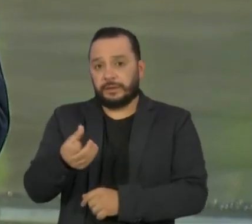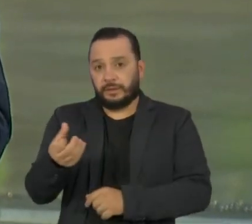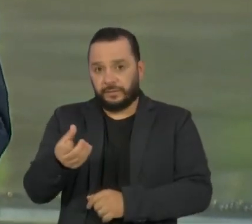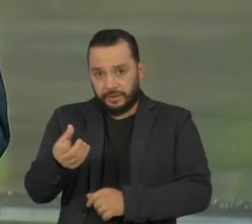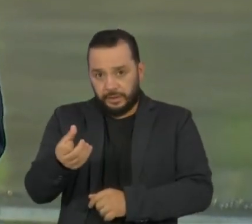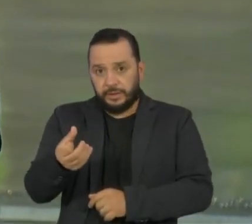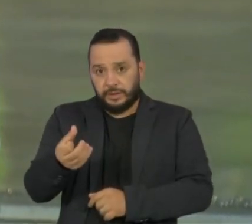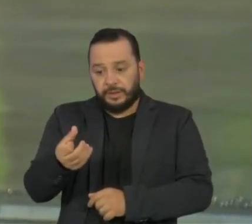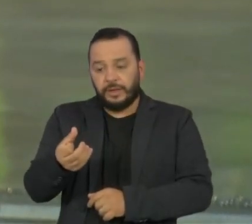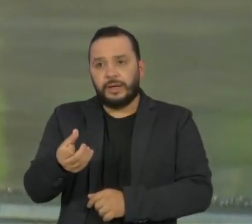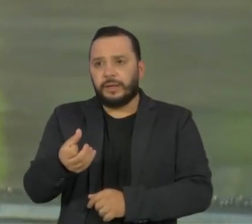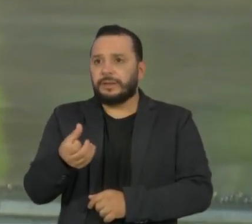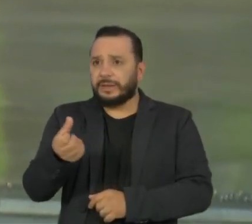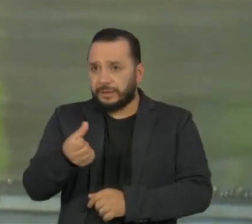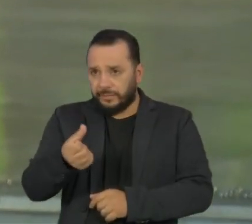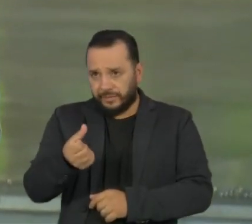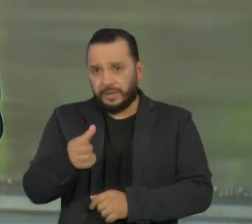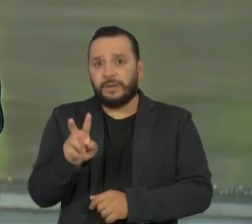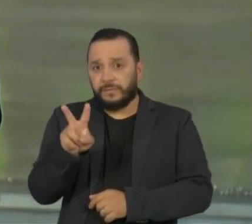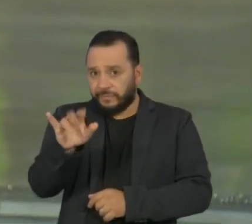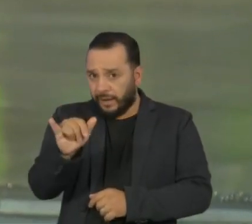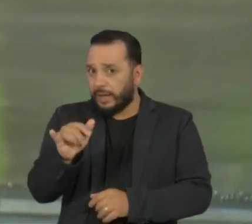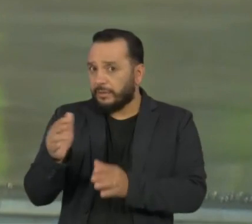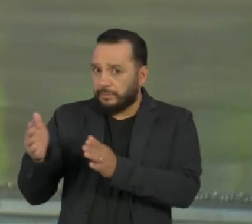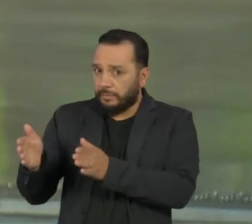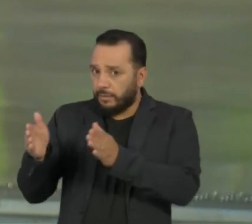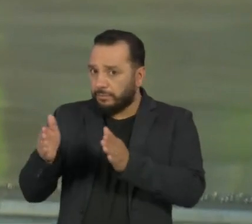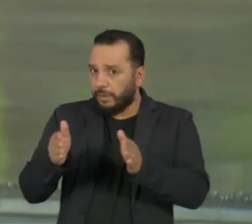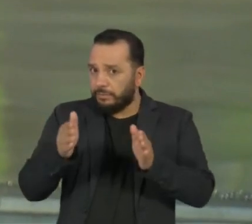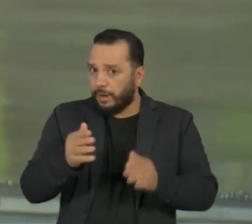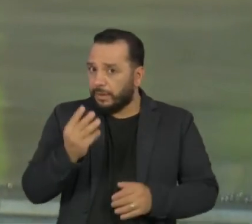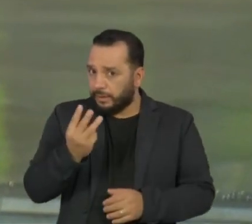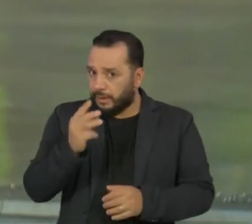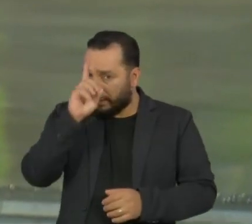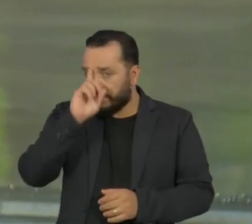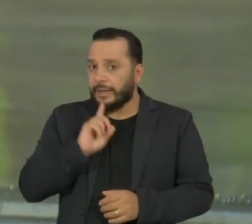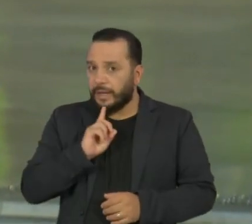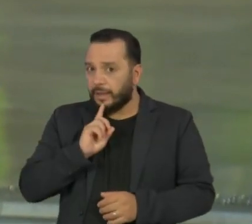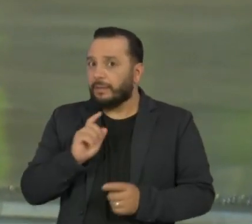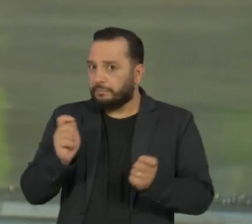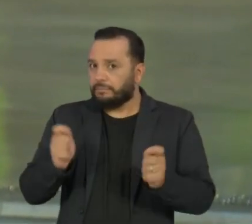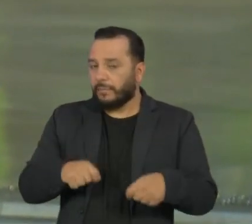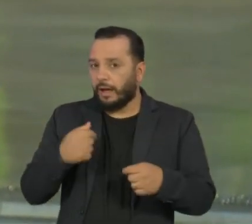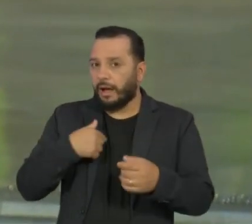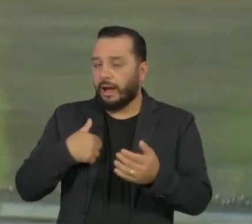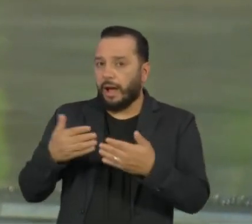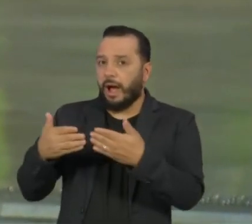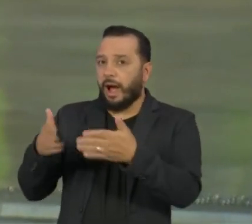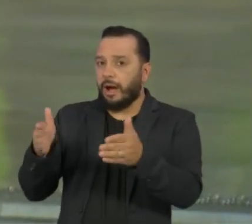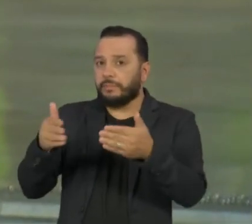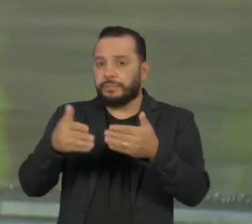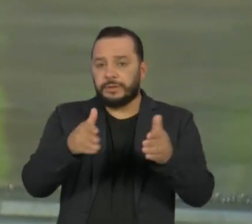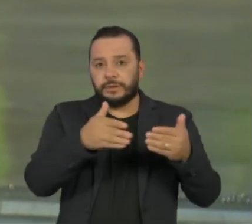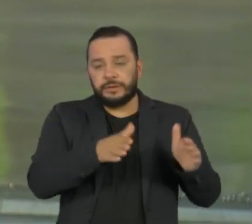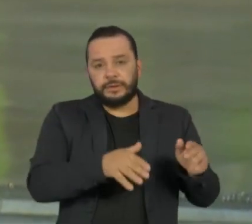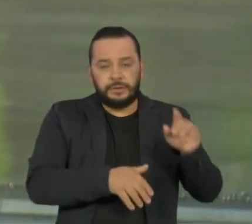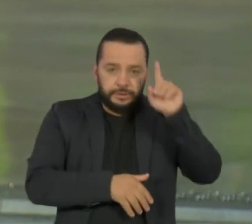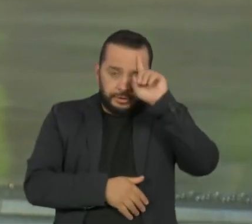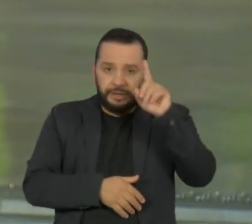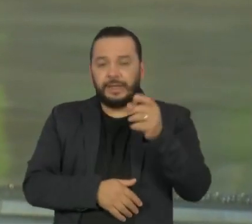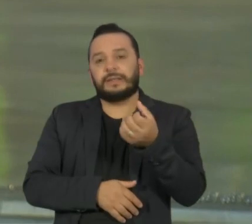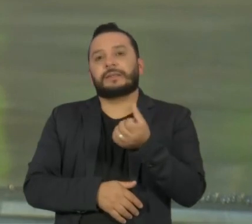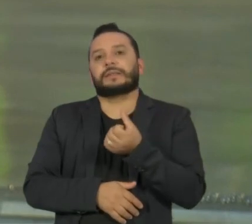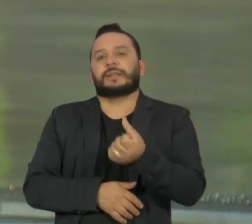permanecendo na fase 3 amarela, e aí os setores vão poder reabrir a partir do dia 6 de